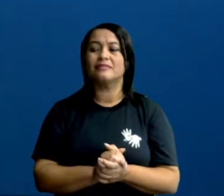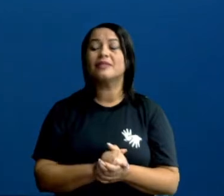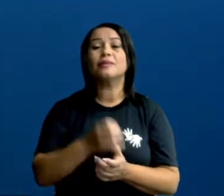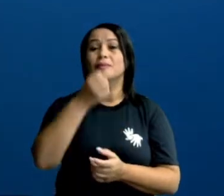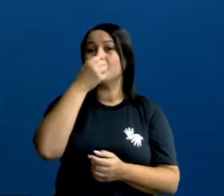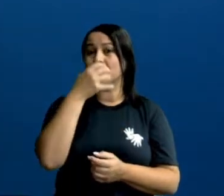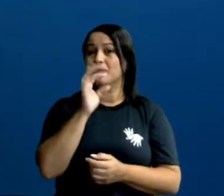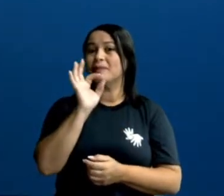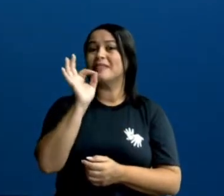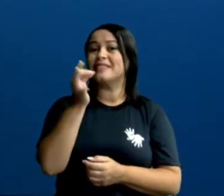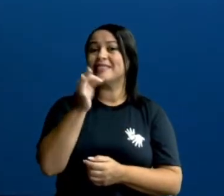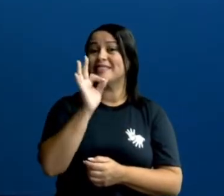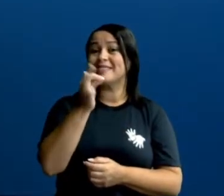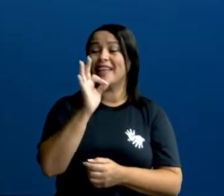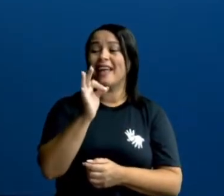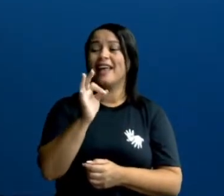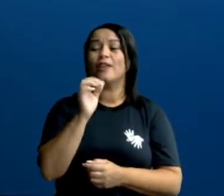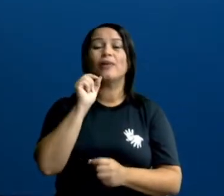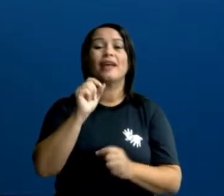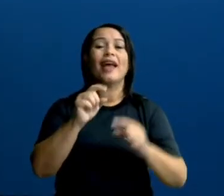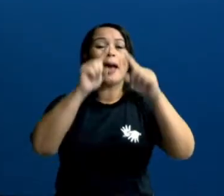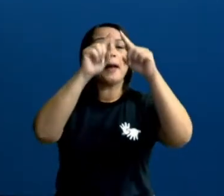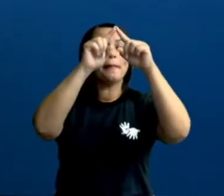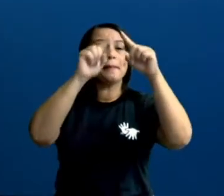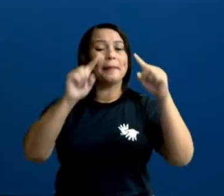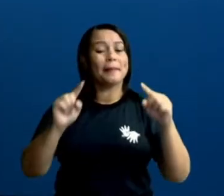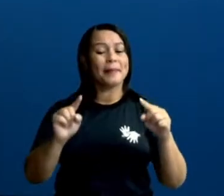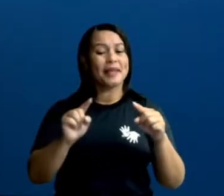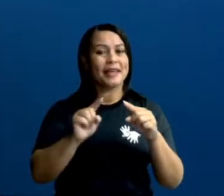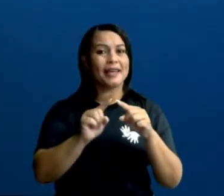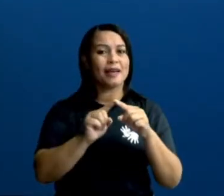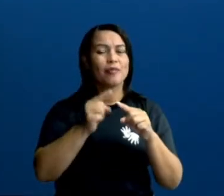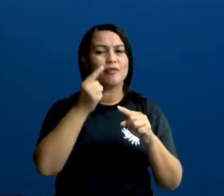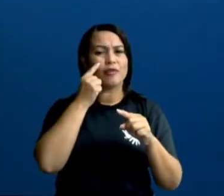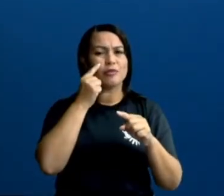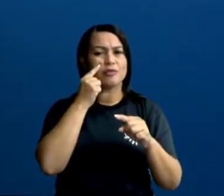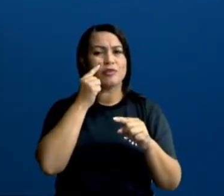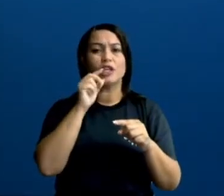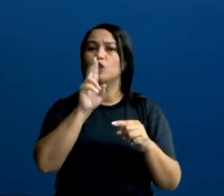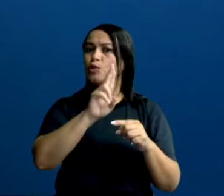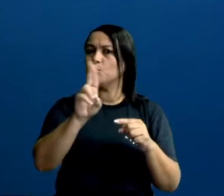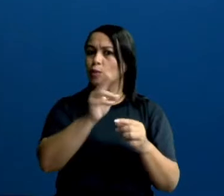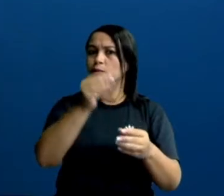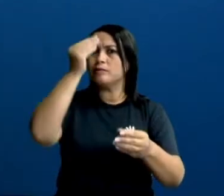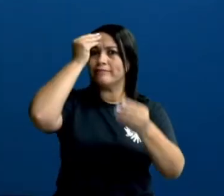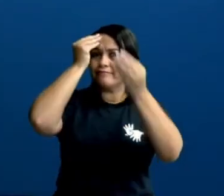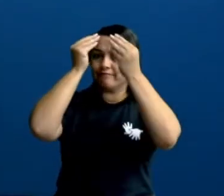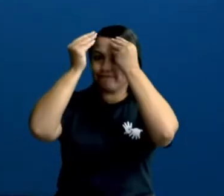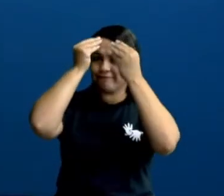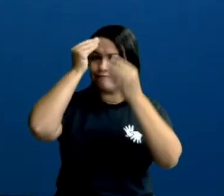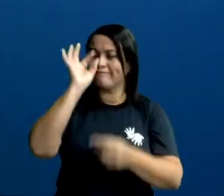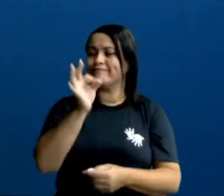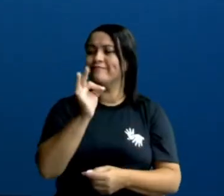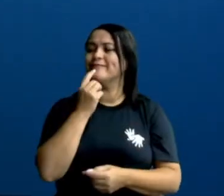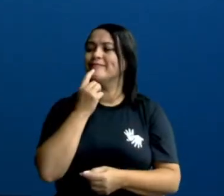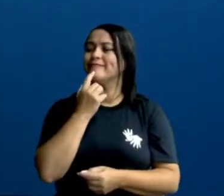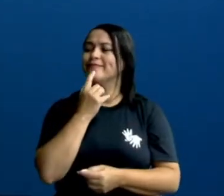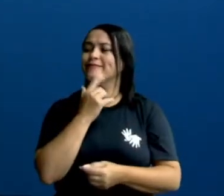Muito bem, é a pirâmide, tá certo? Vamos gravar esses nomes geométricos.